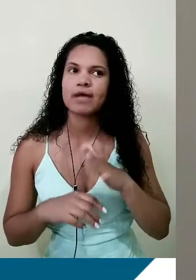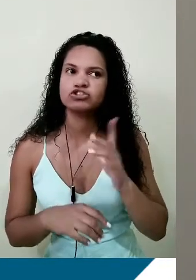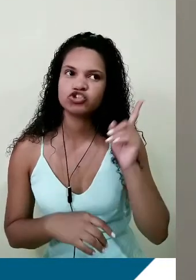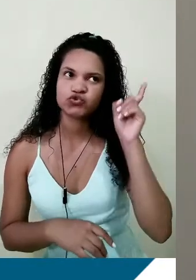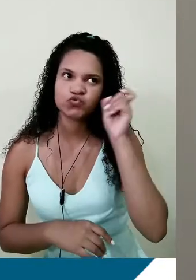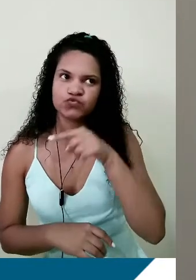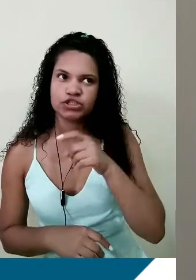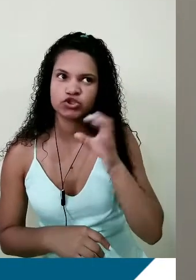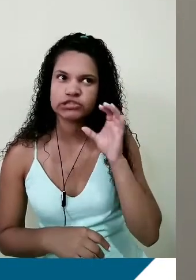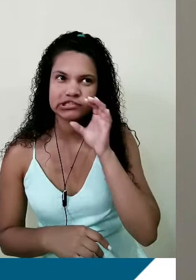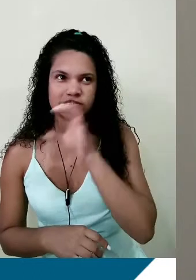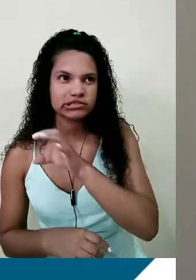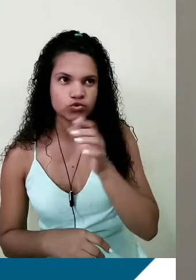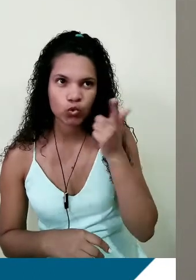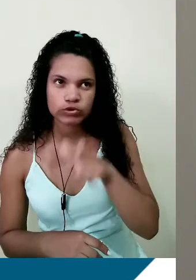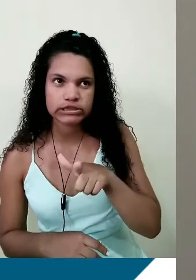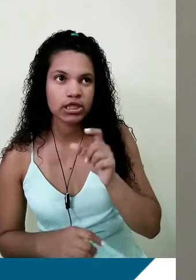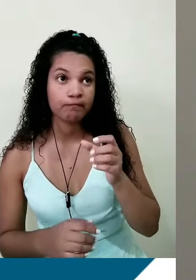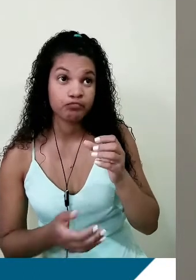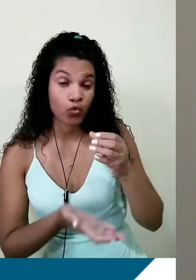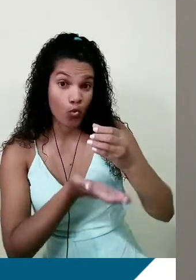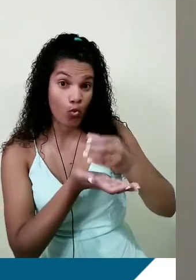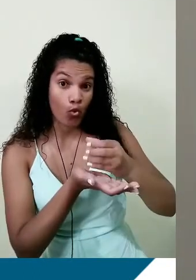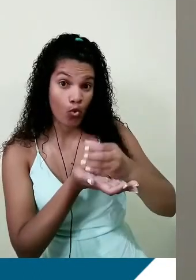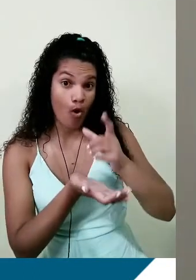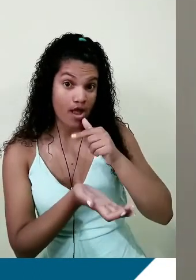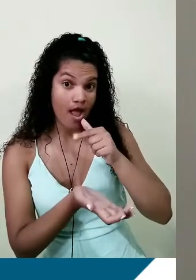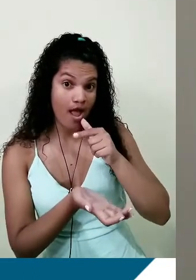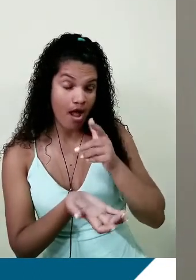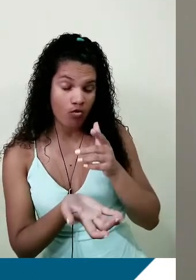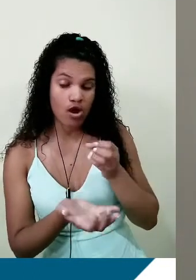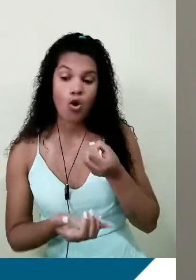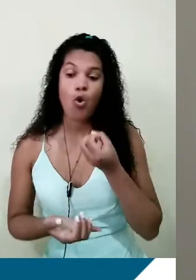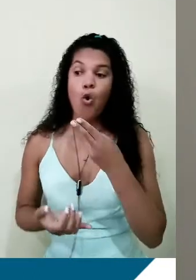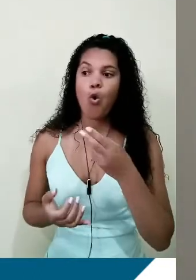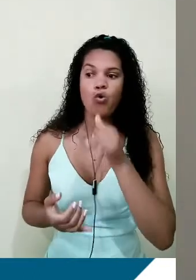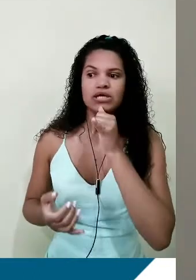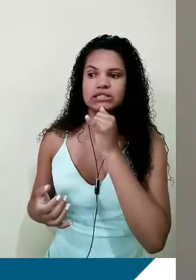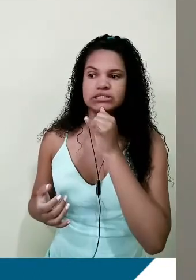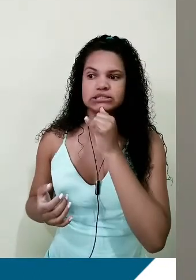um copo de água ou esquentar uma piscina de água.